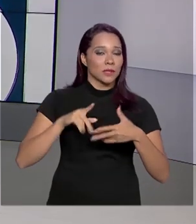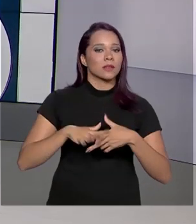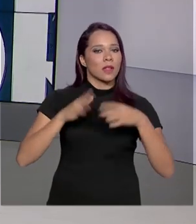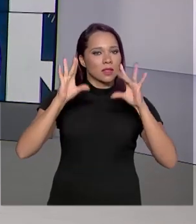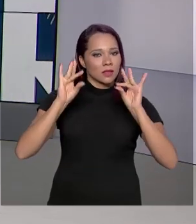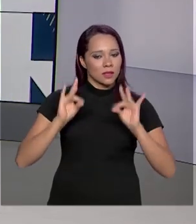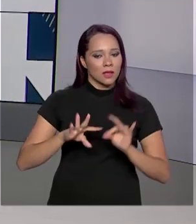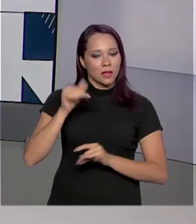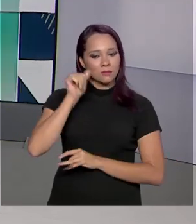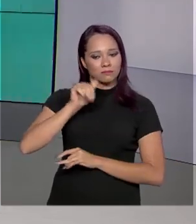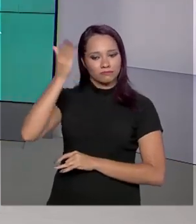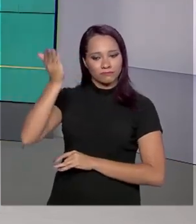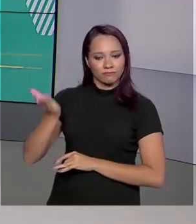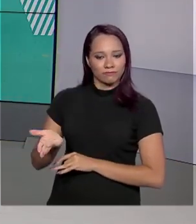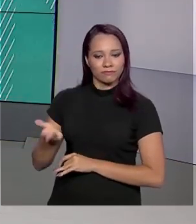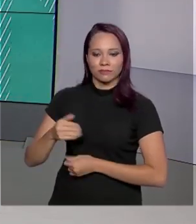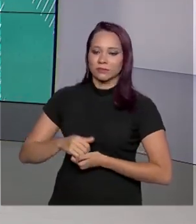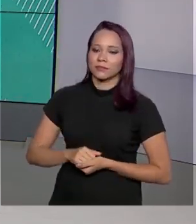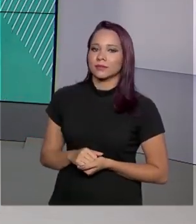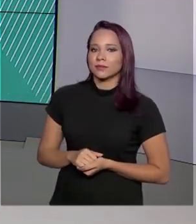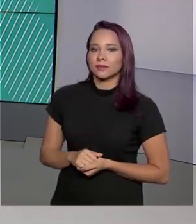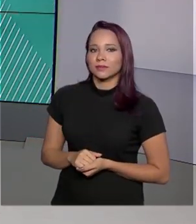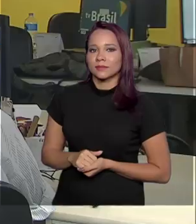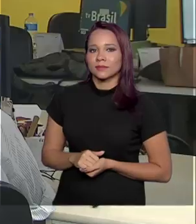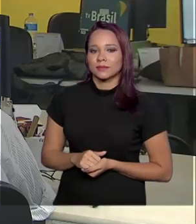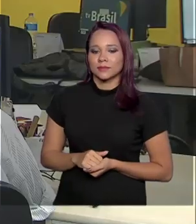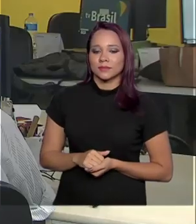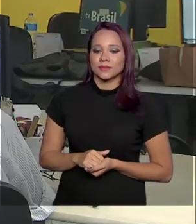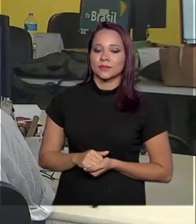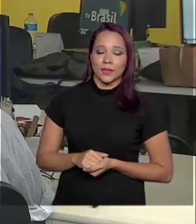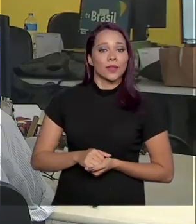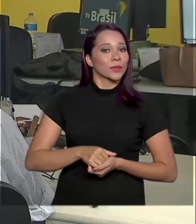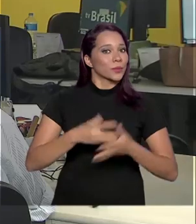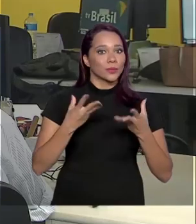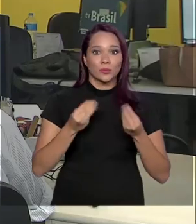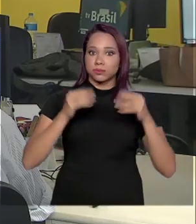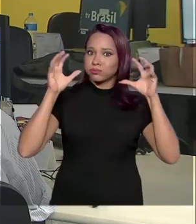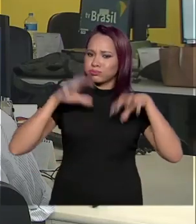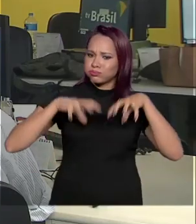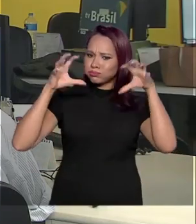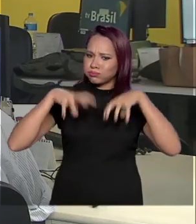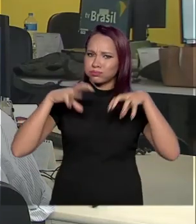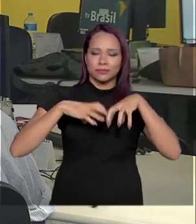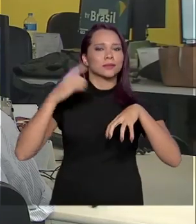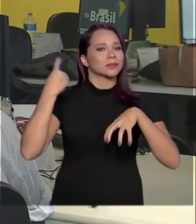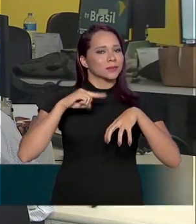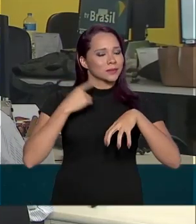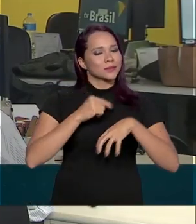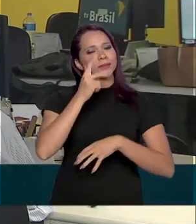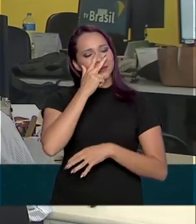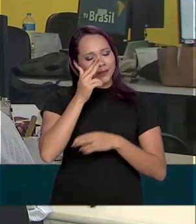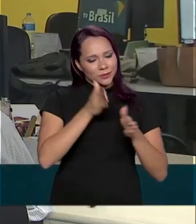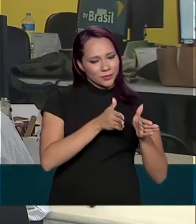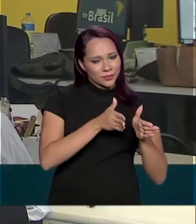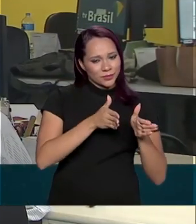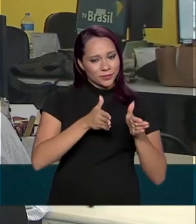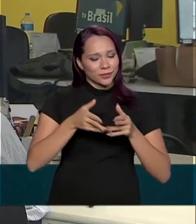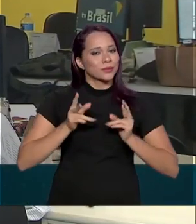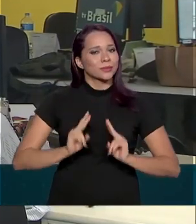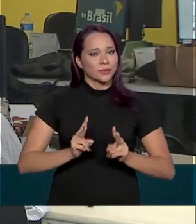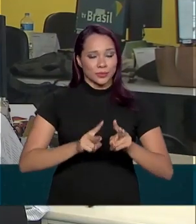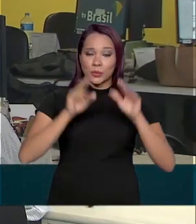detalhes com o repórter Tiago Pimenta. Muita chuva em Minas Gerais. E pela previsão, ainda deve chover de forma